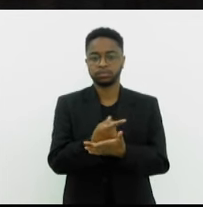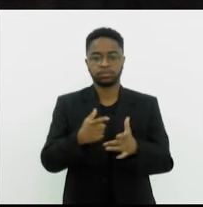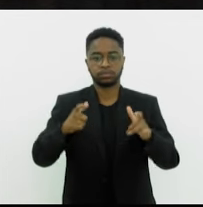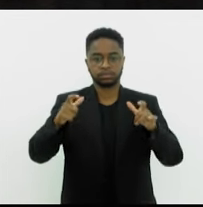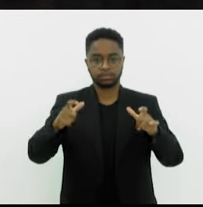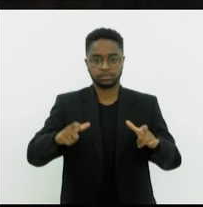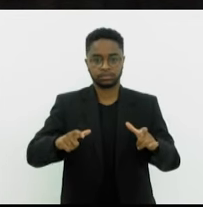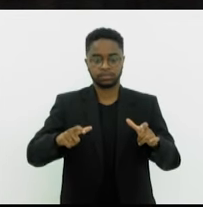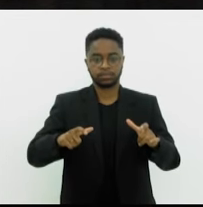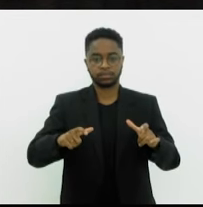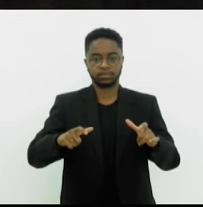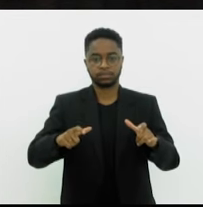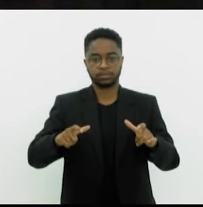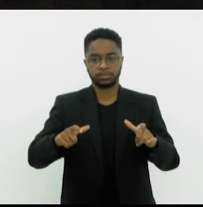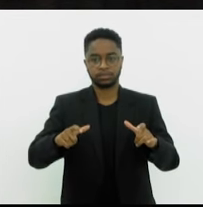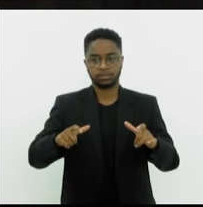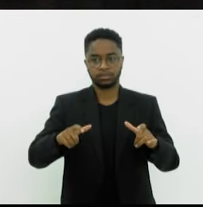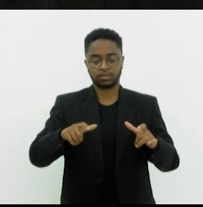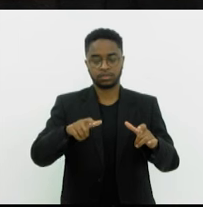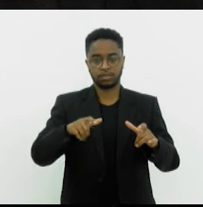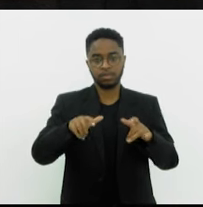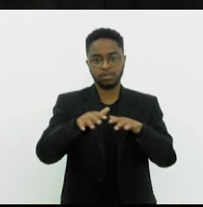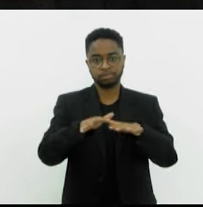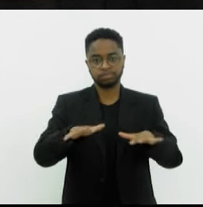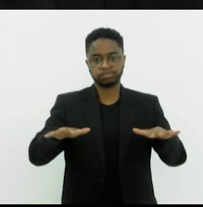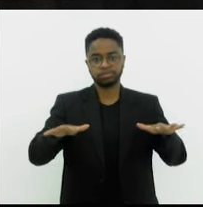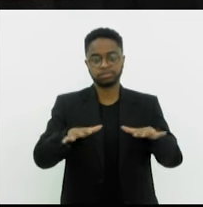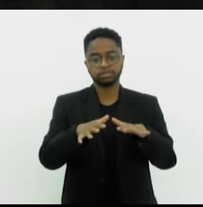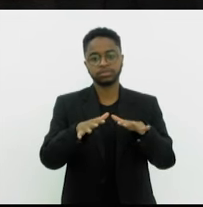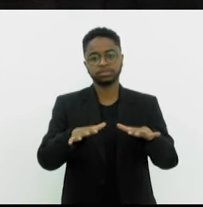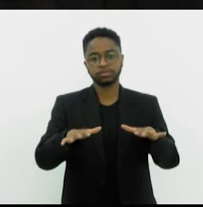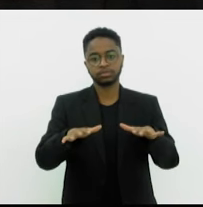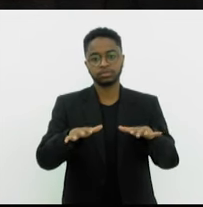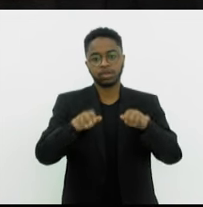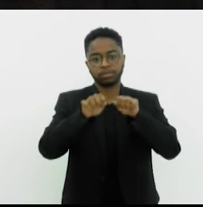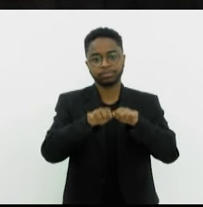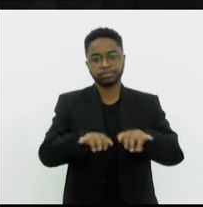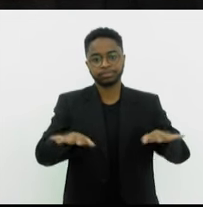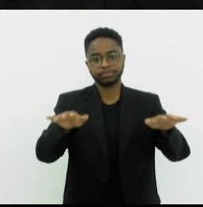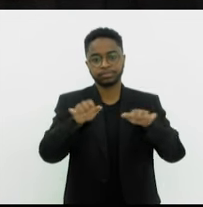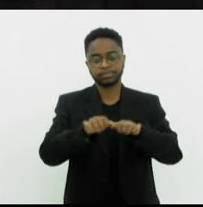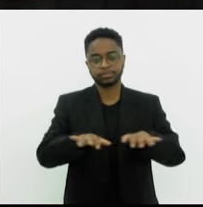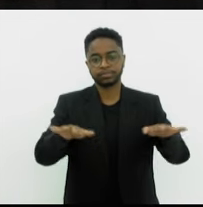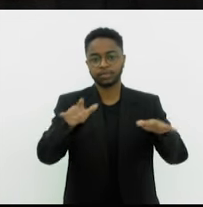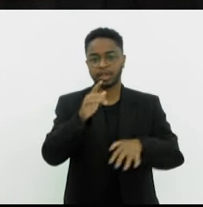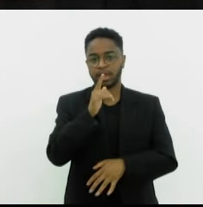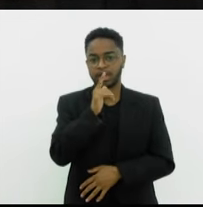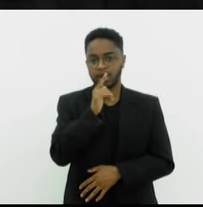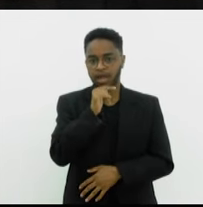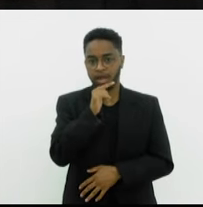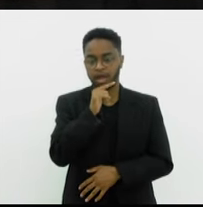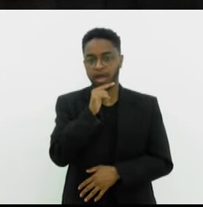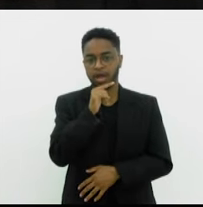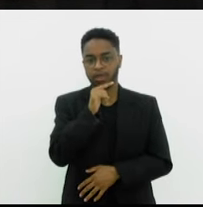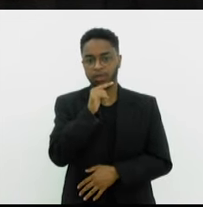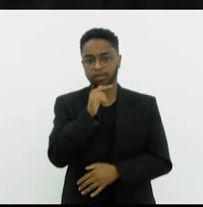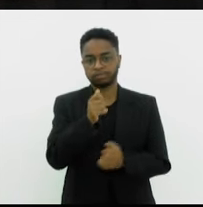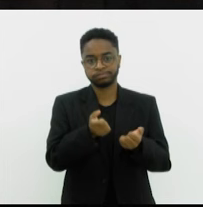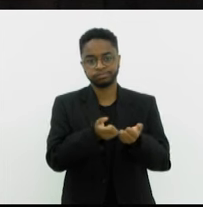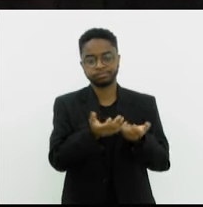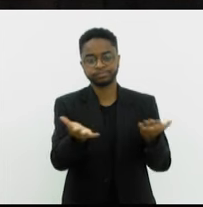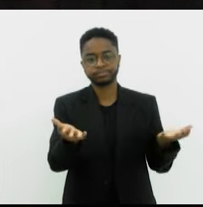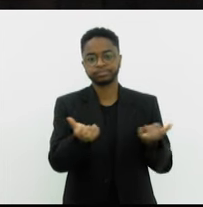hidrográfica que abastece o sistema de distribuição de